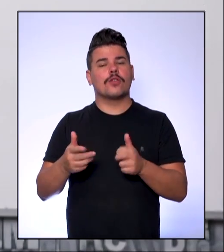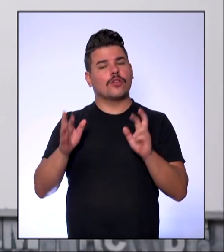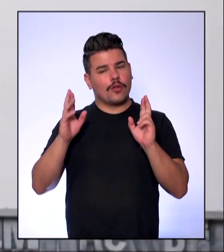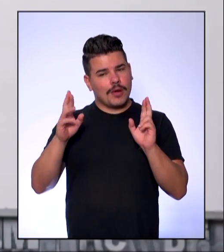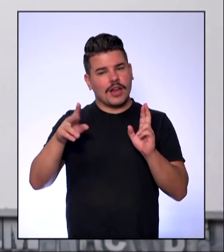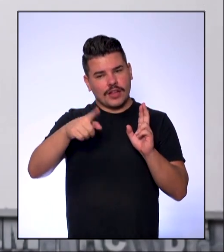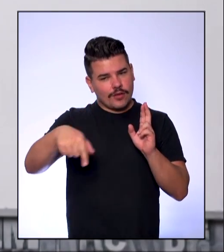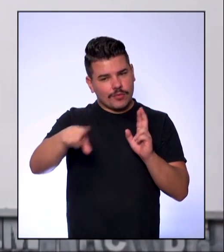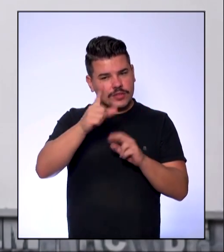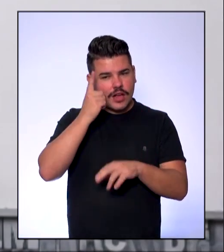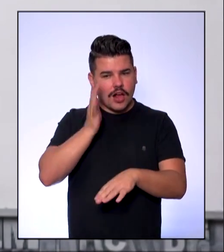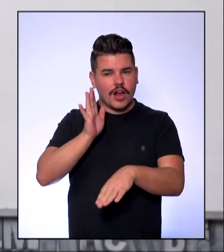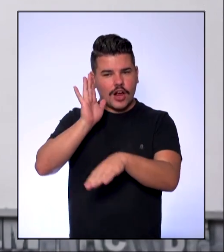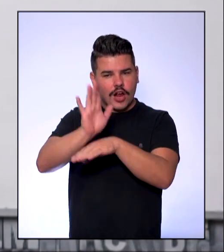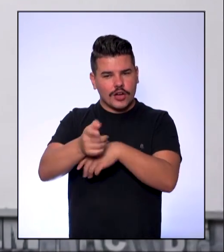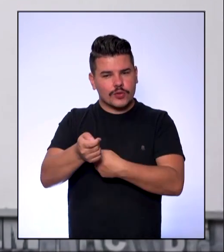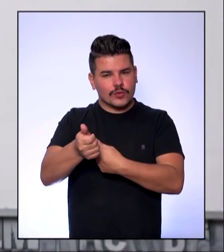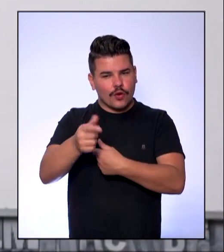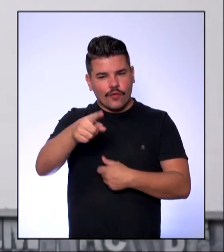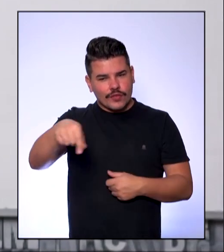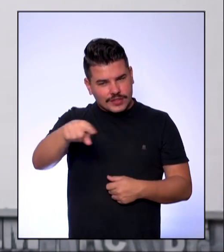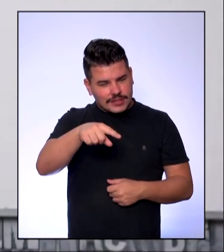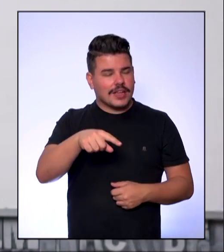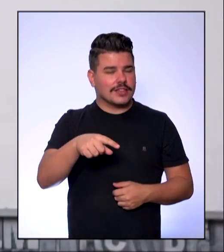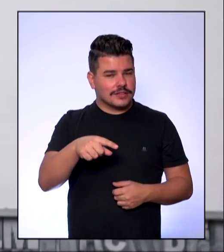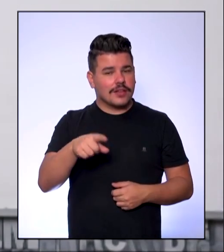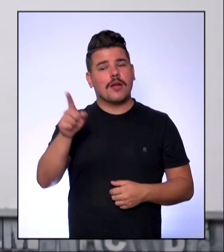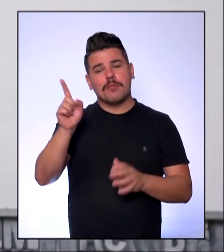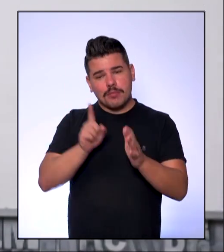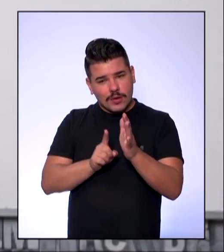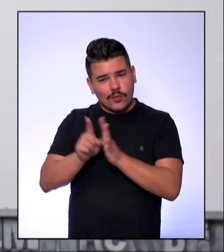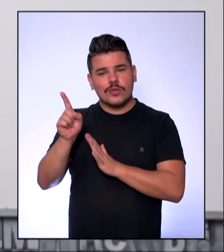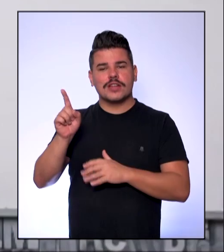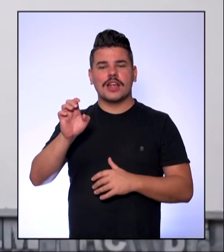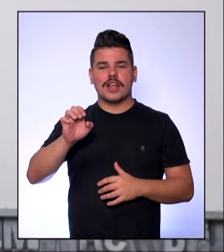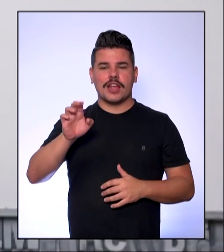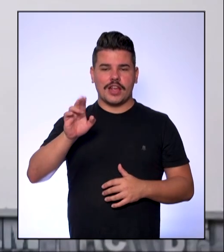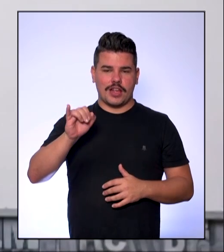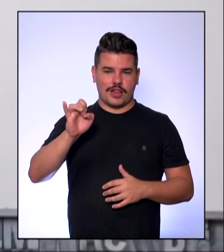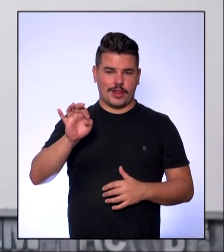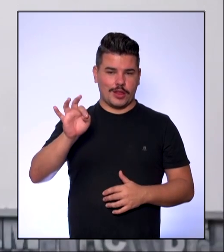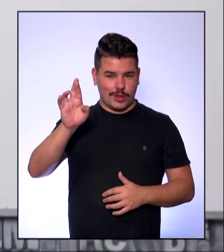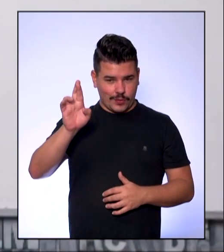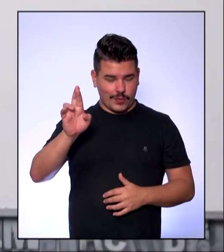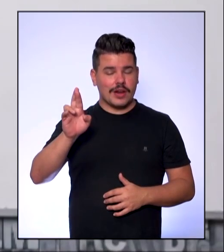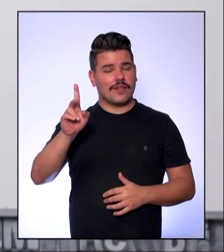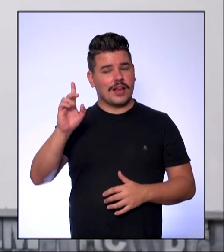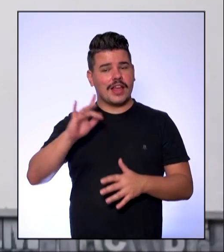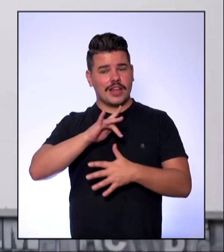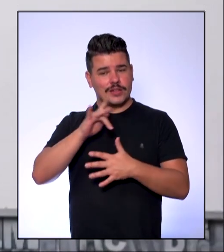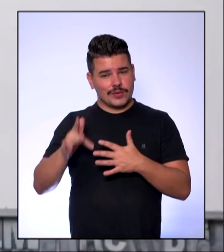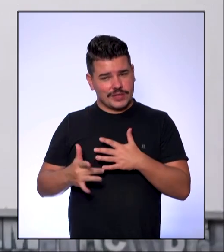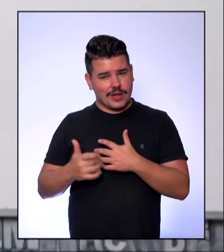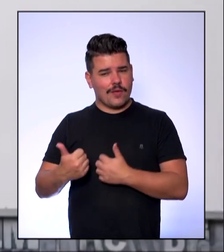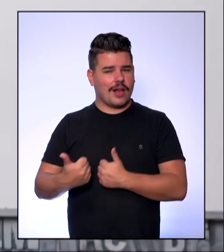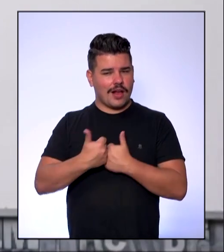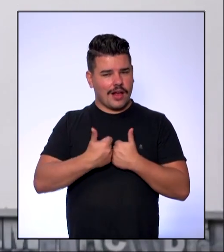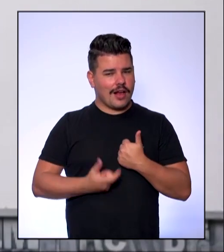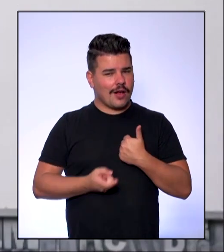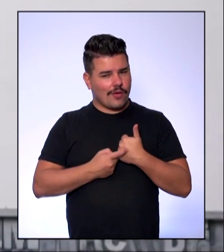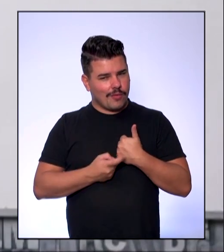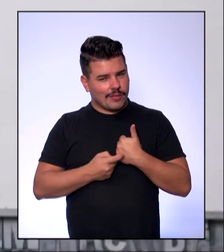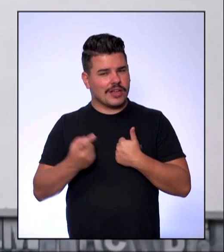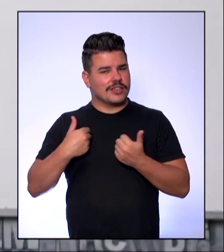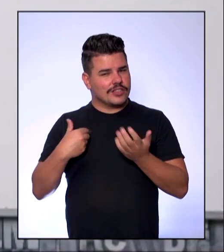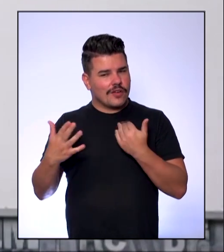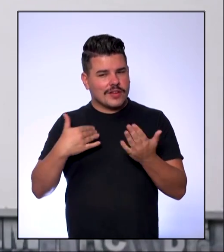um pouquinho. Novamente eu peço que marque lá o Pergunte pro Heitor, a minha rede social, nos acompanhe lá porque nós vamos